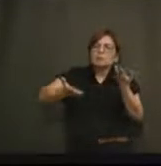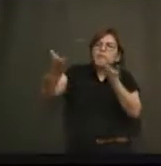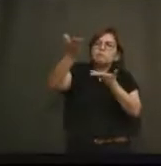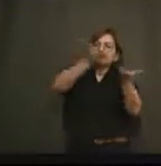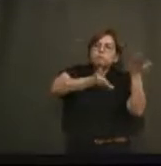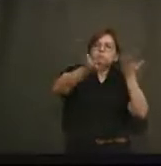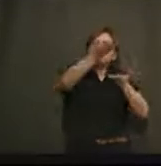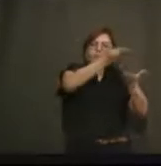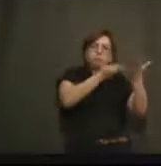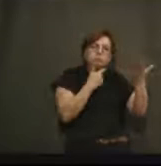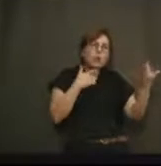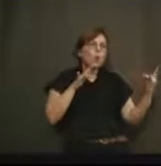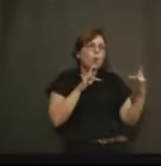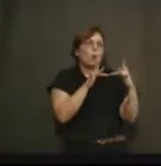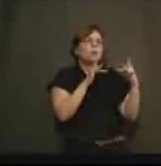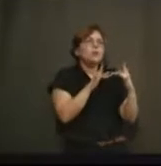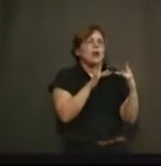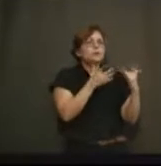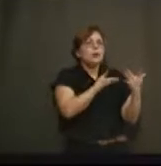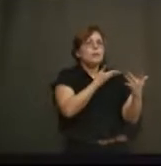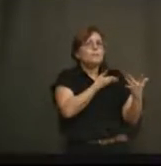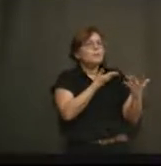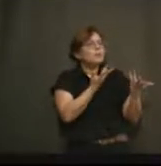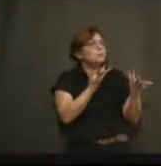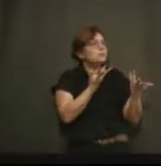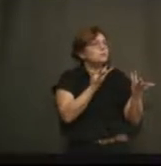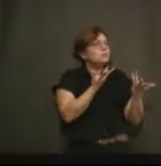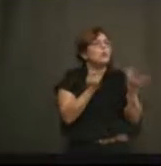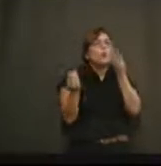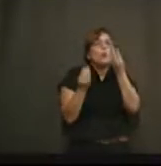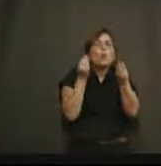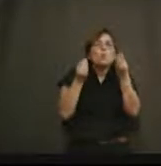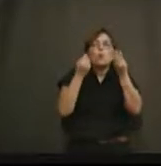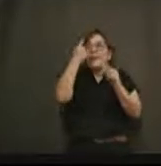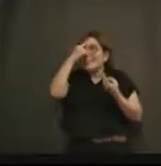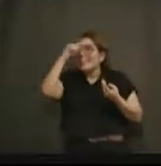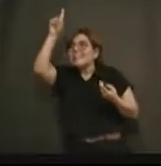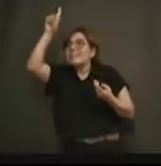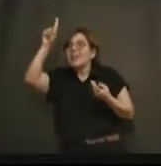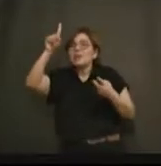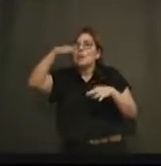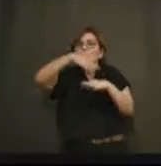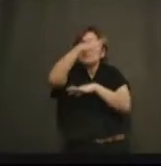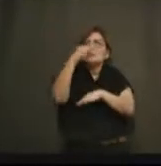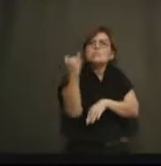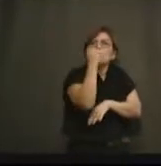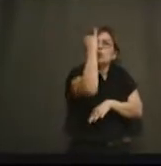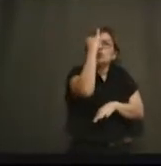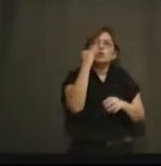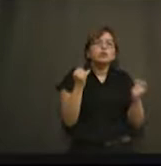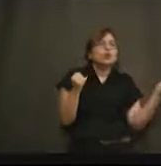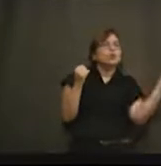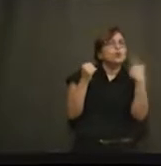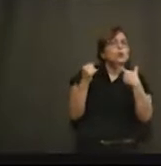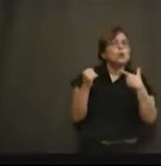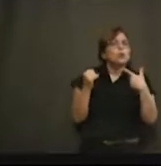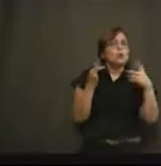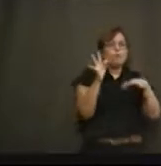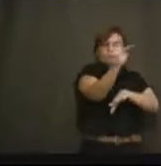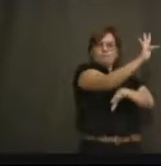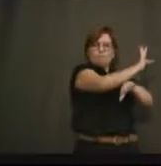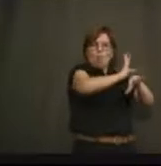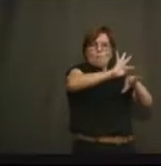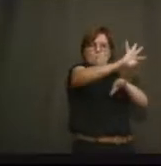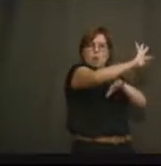no doutorado, perceber como as ideias são mais importantes do que o formalismo. Dito assim, parece